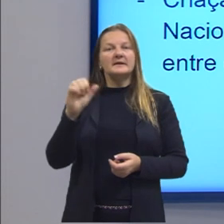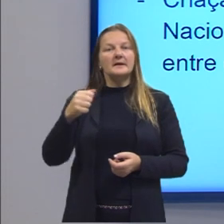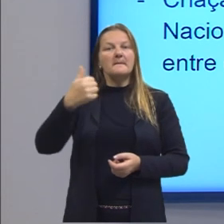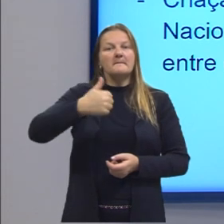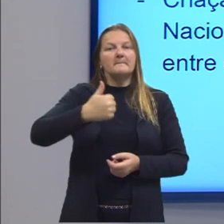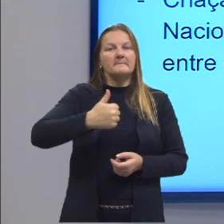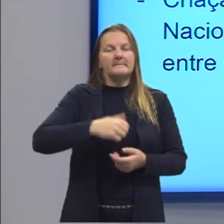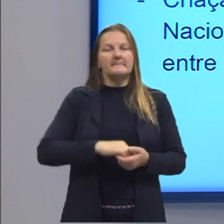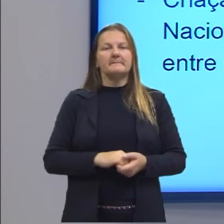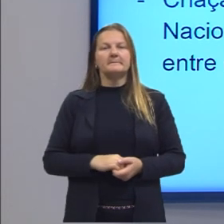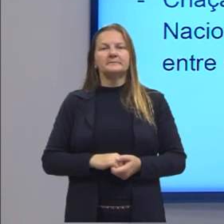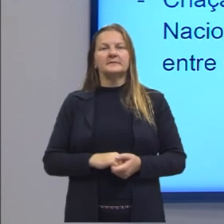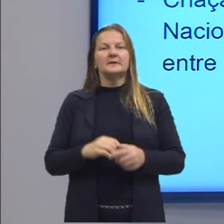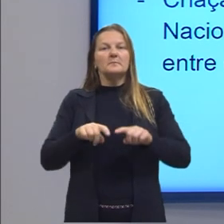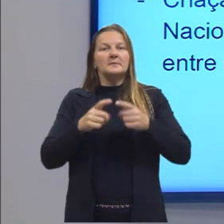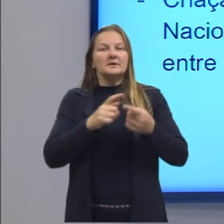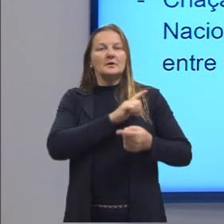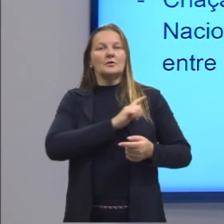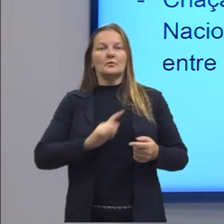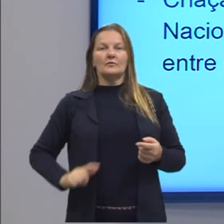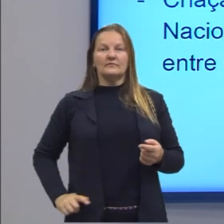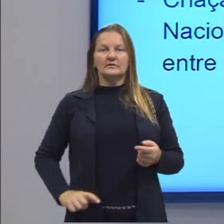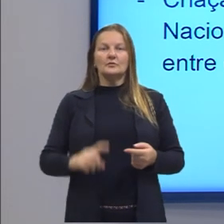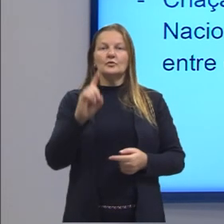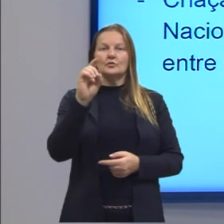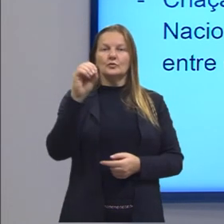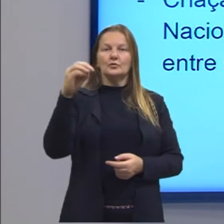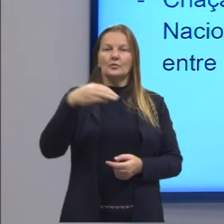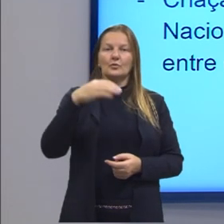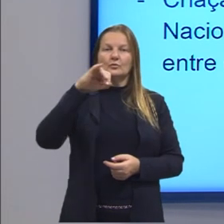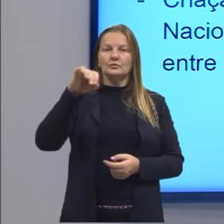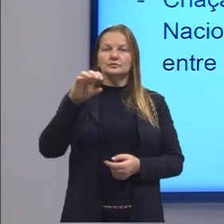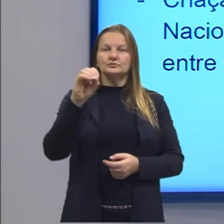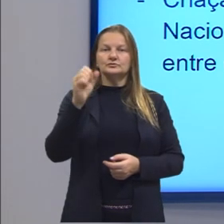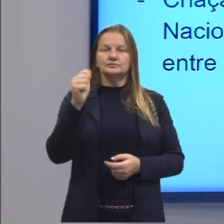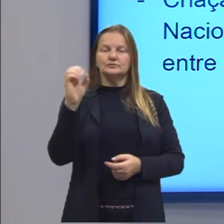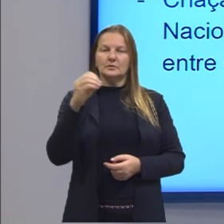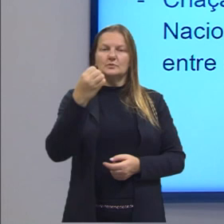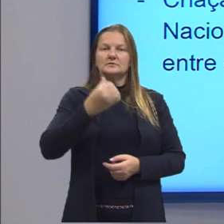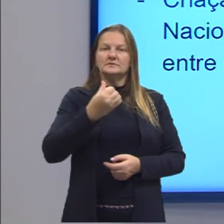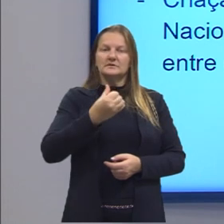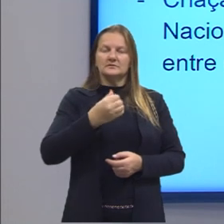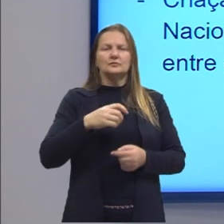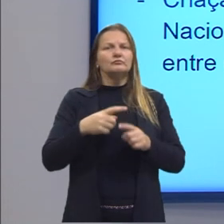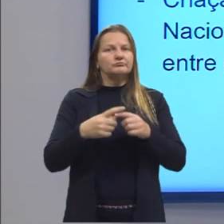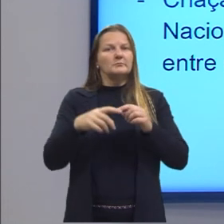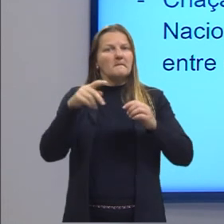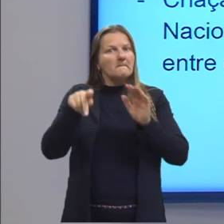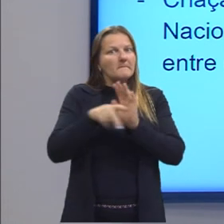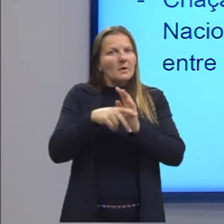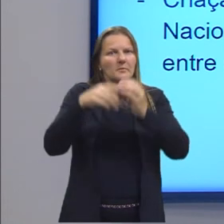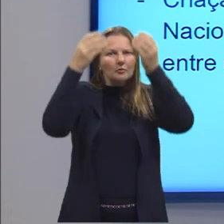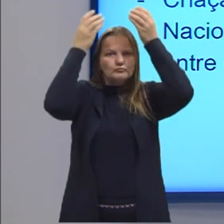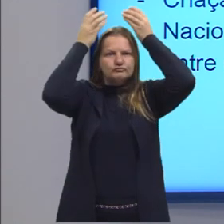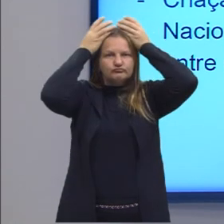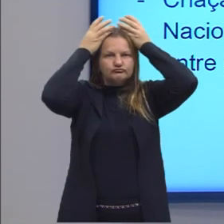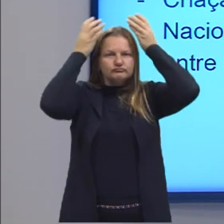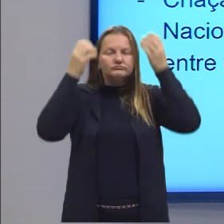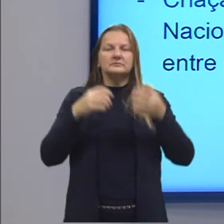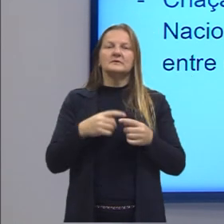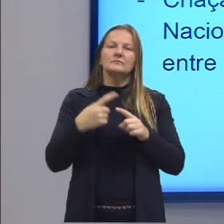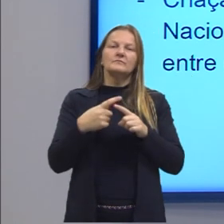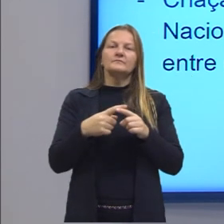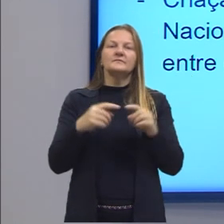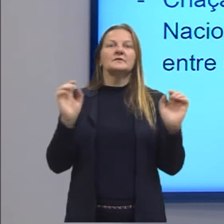governava de fato era Dom João sexto né então a gente trata como se ele fosse o rei nessa época mas ele só vai ser